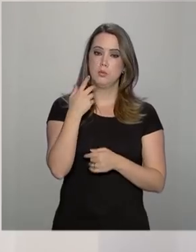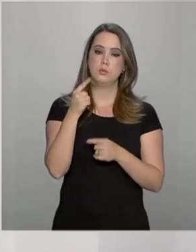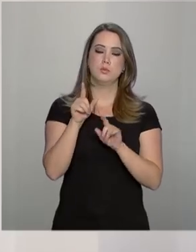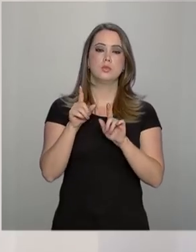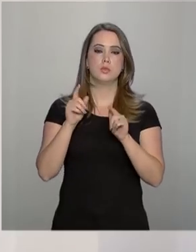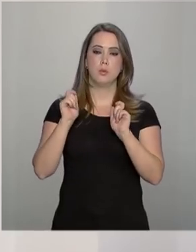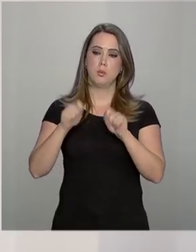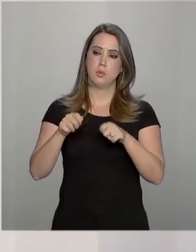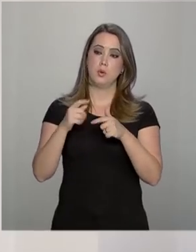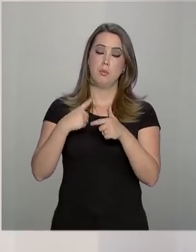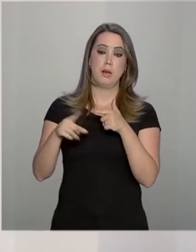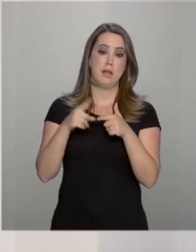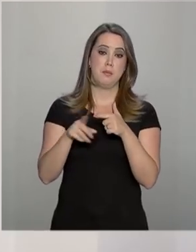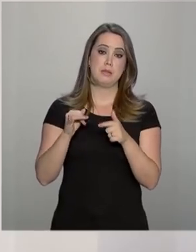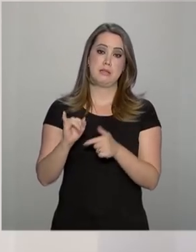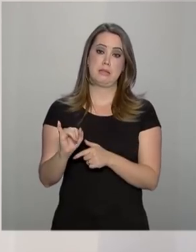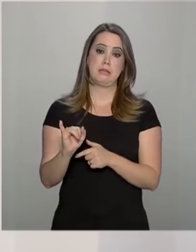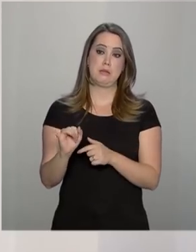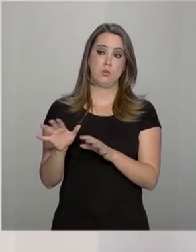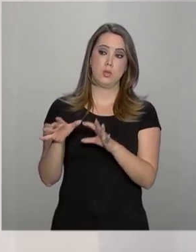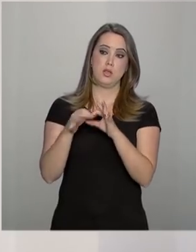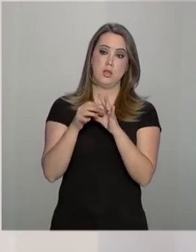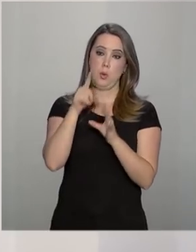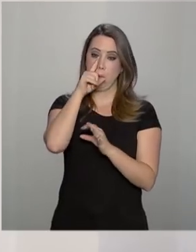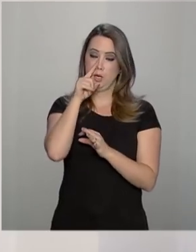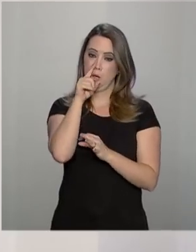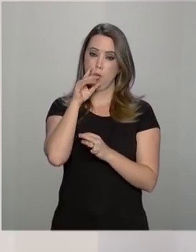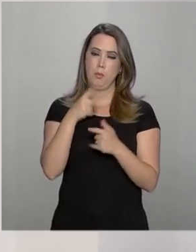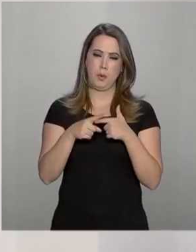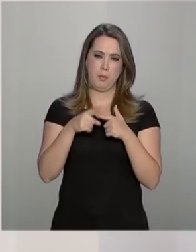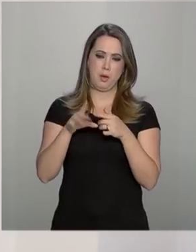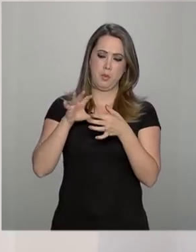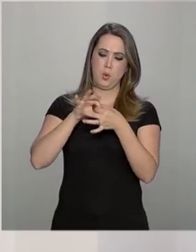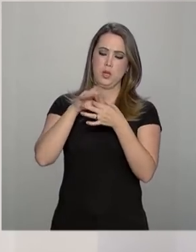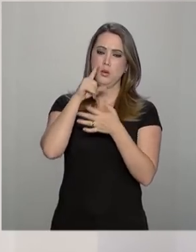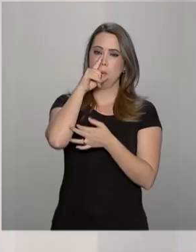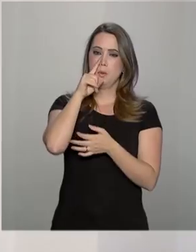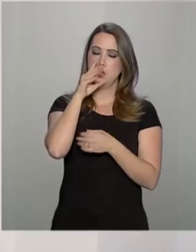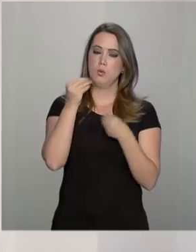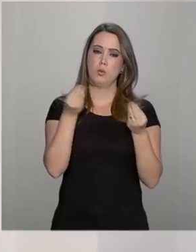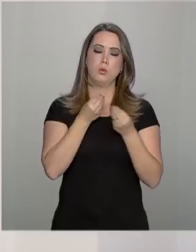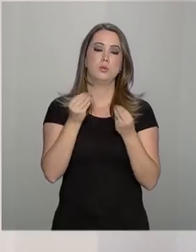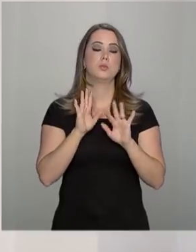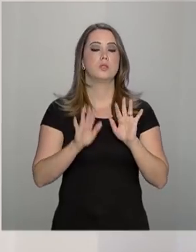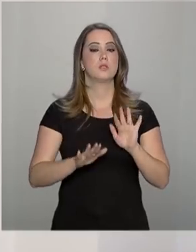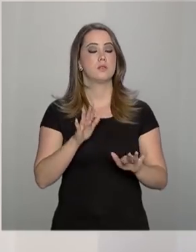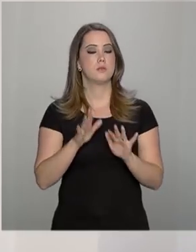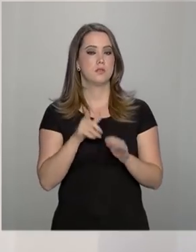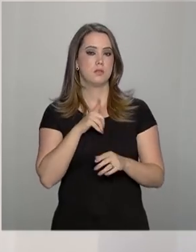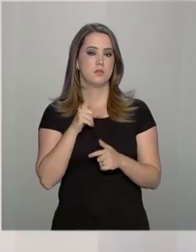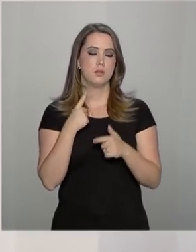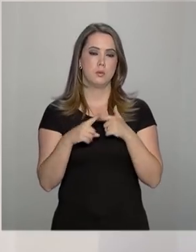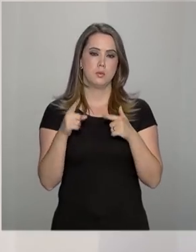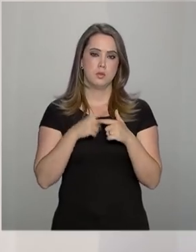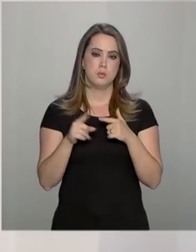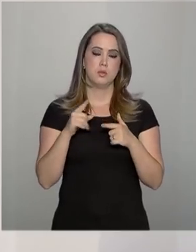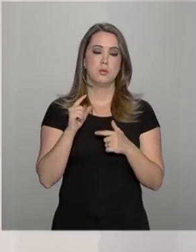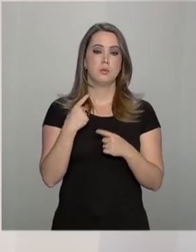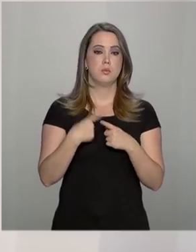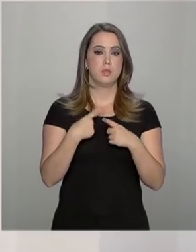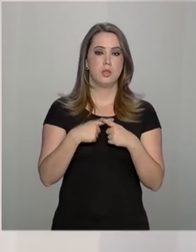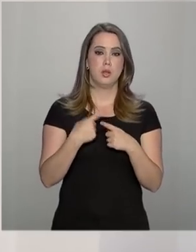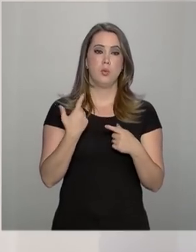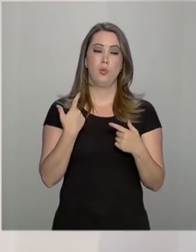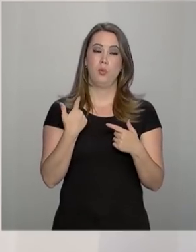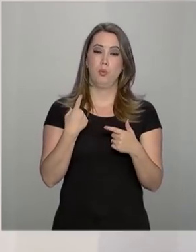o dano potencial associado essas barras estãoem tem um dano potencial associado que Muitas delas levam a essa condição justamente por